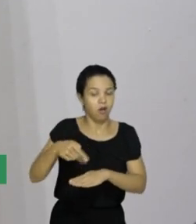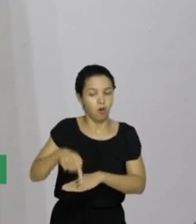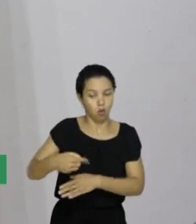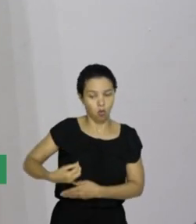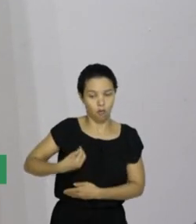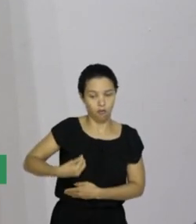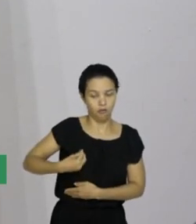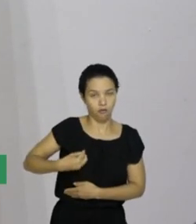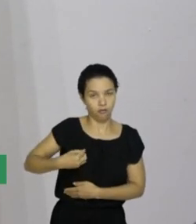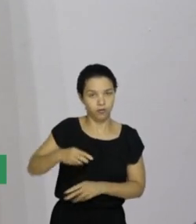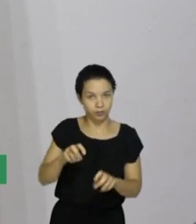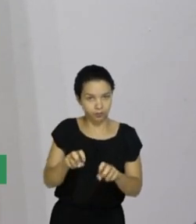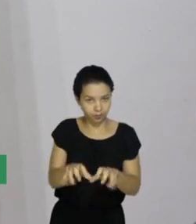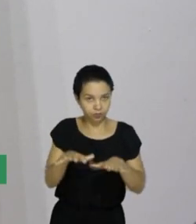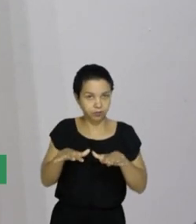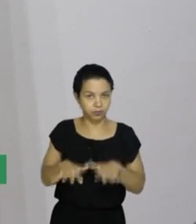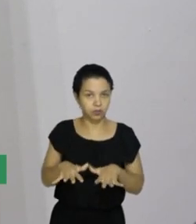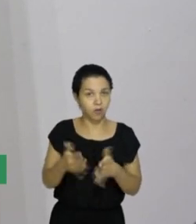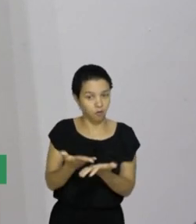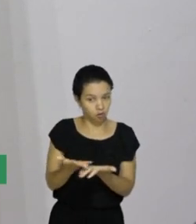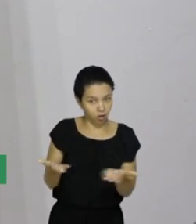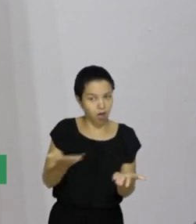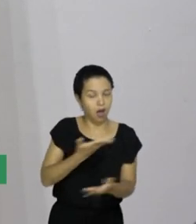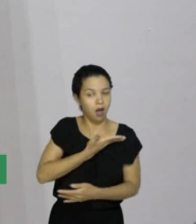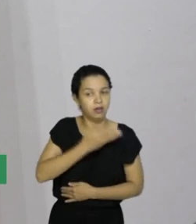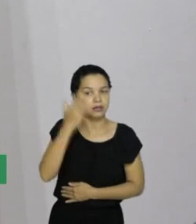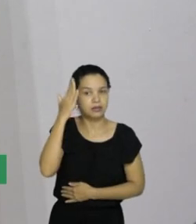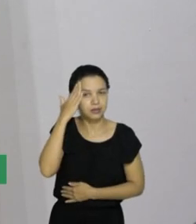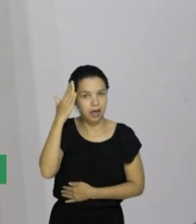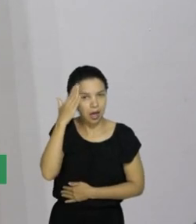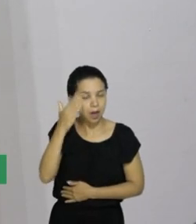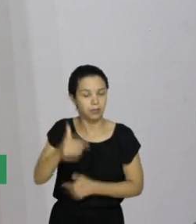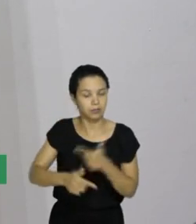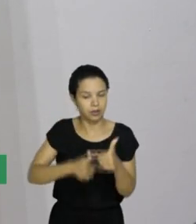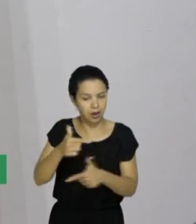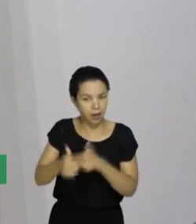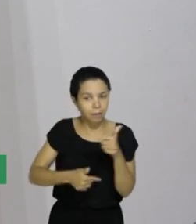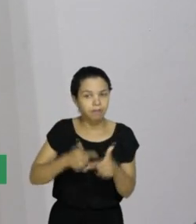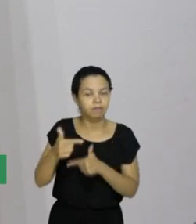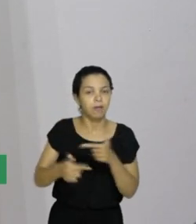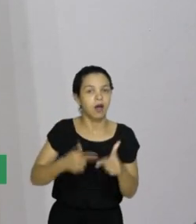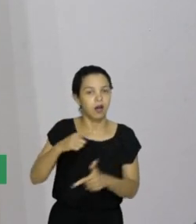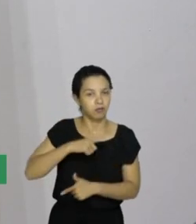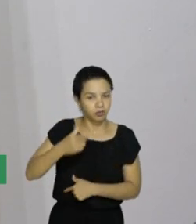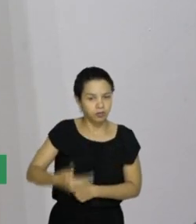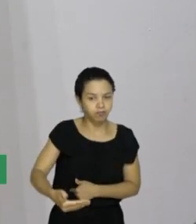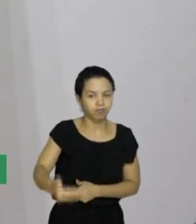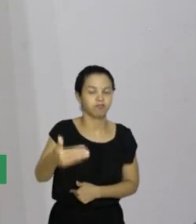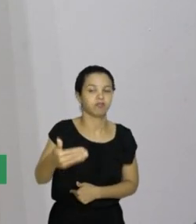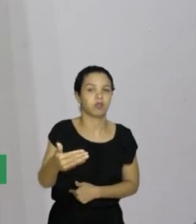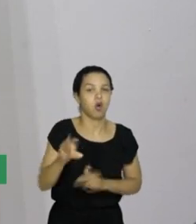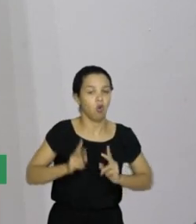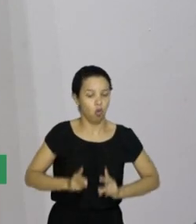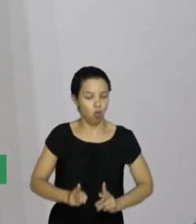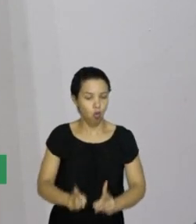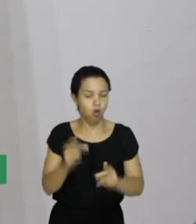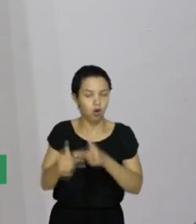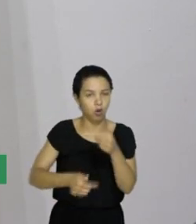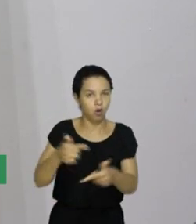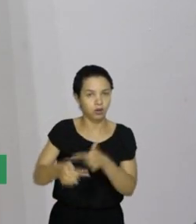vocês meus amigos sabem da tarefa e da missão que os aguarde tá continuidade a esse trabalho